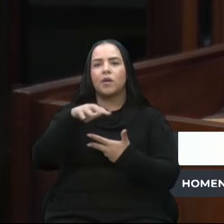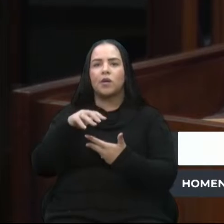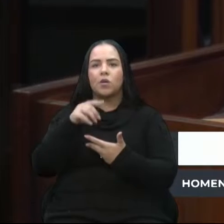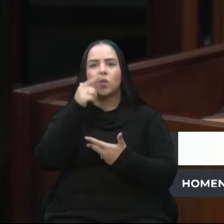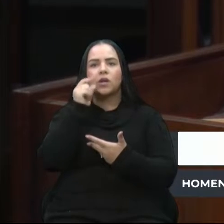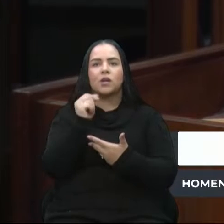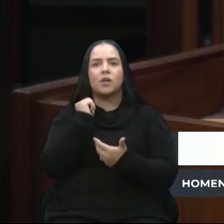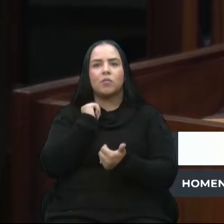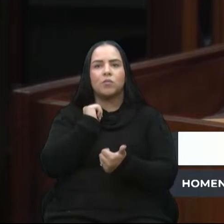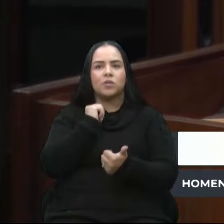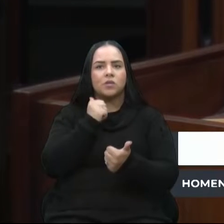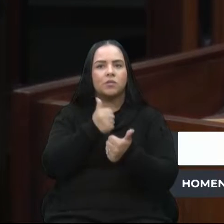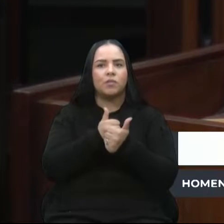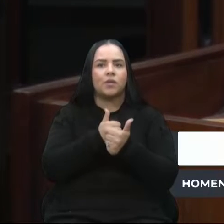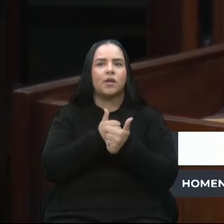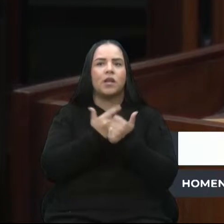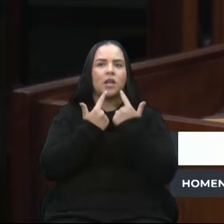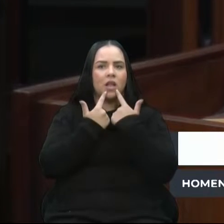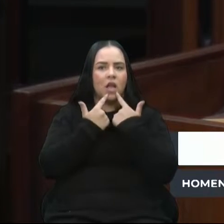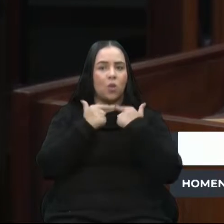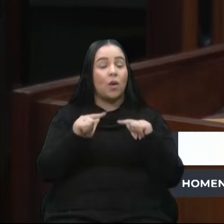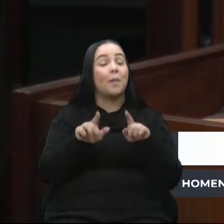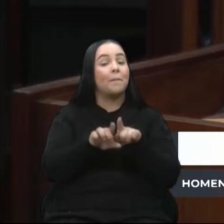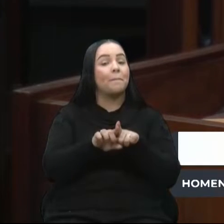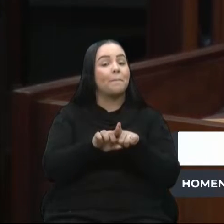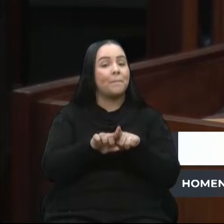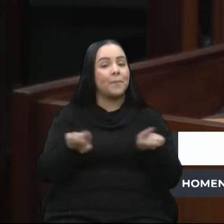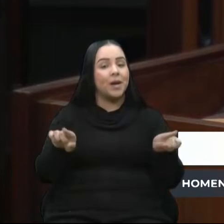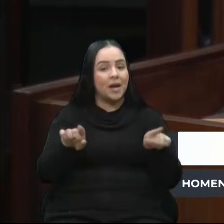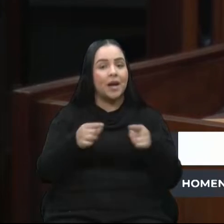muito as línguas, mas também